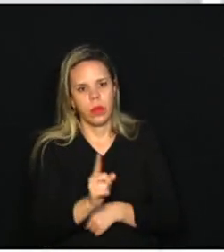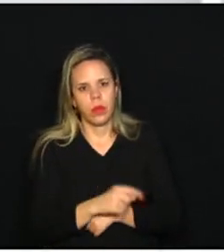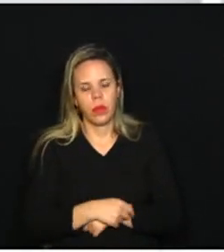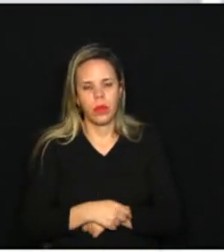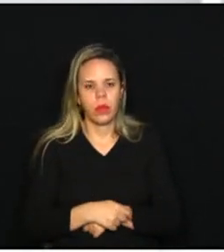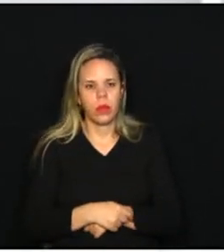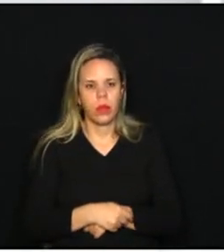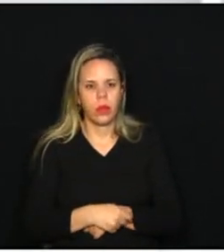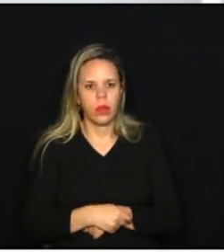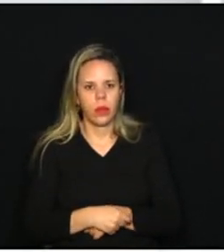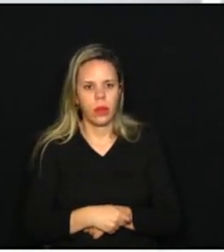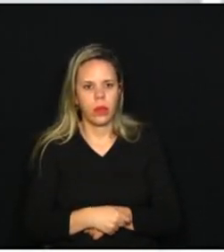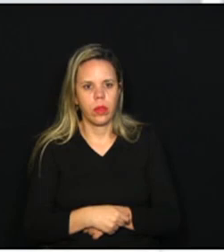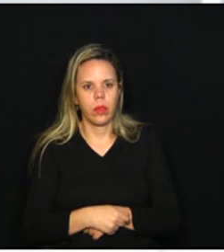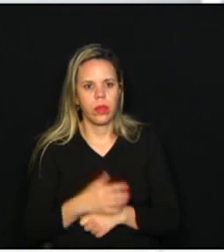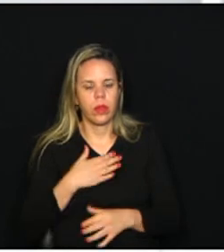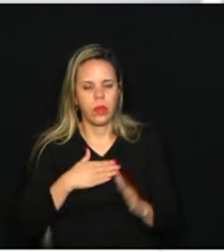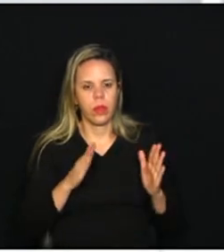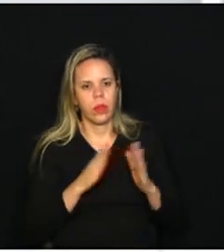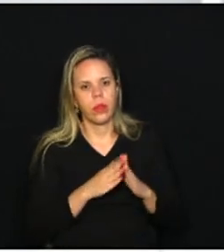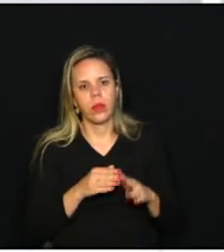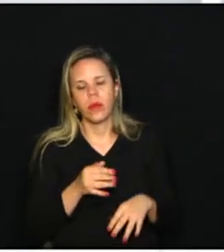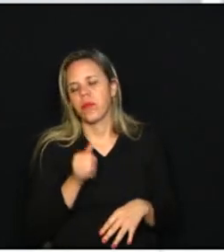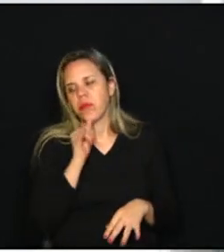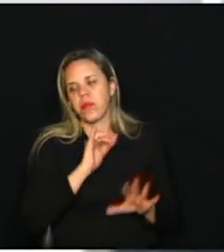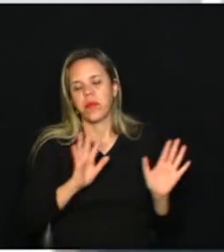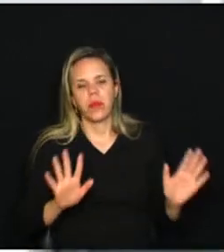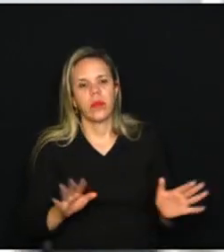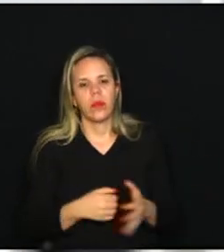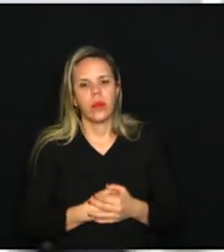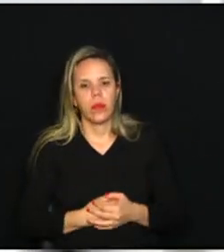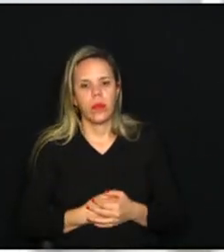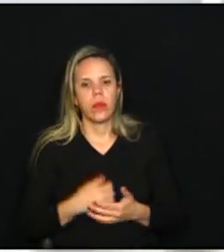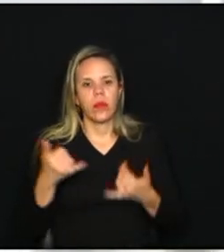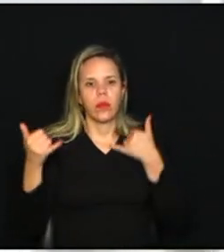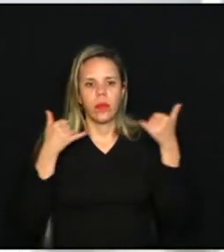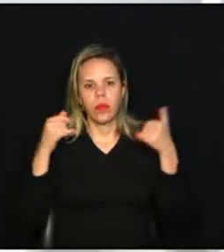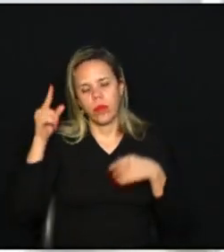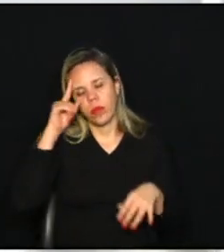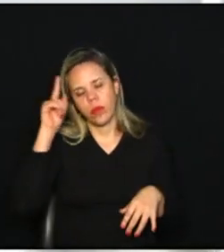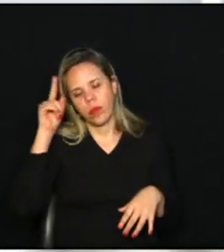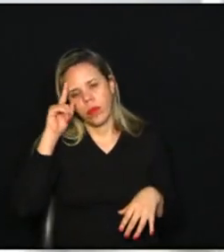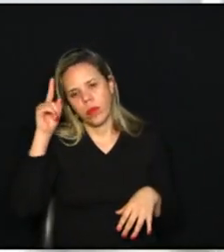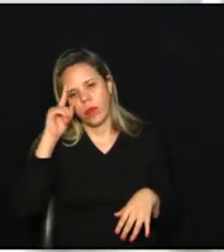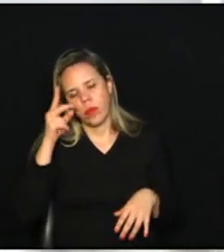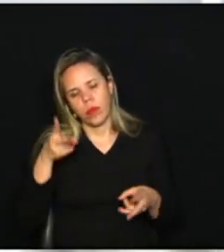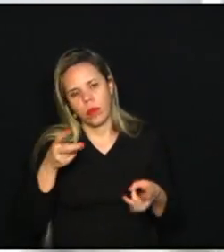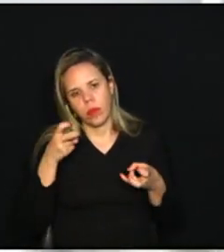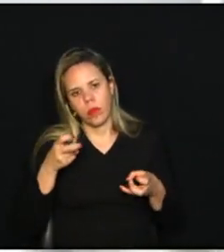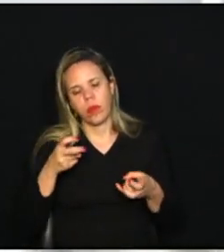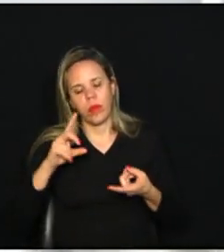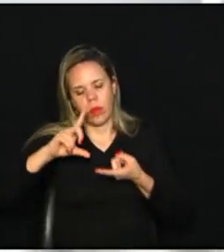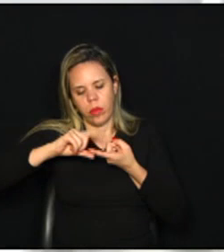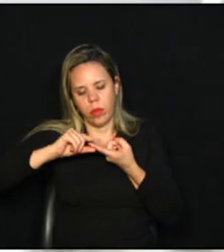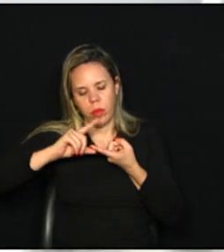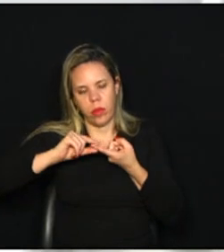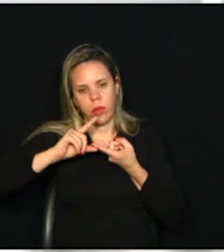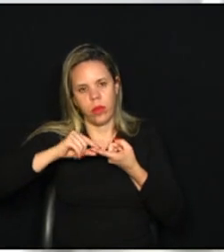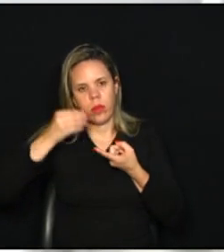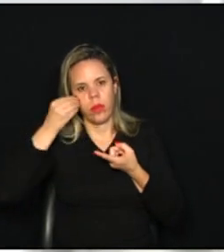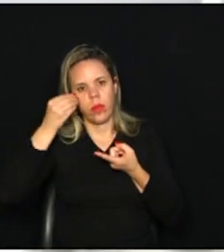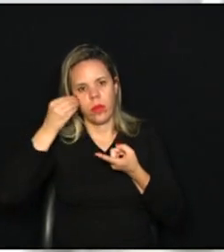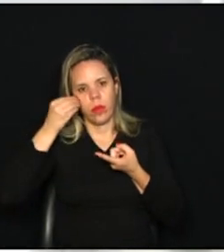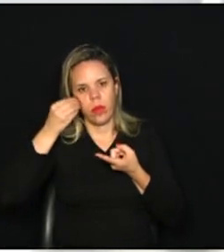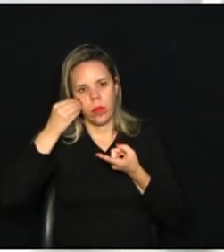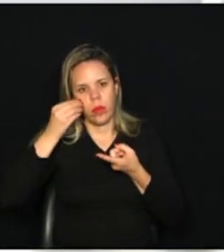e ela estava na minha casa por acaso, e eles ligam diariamente para ver as medidas de oximetria, para fazer todo